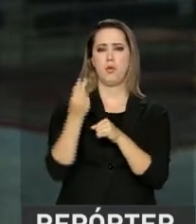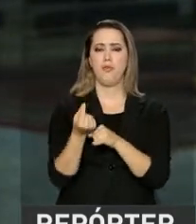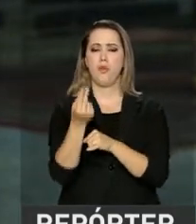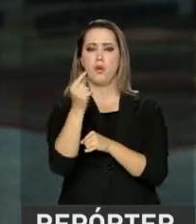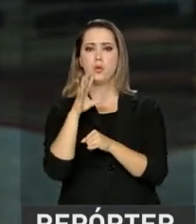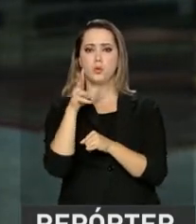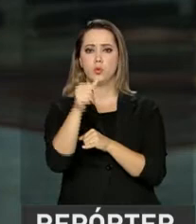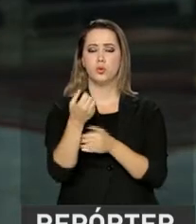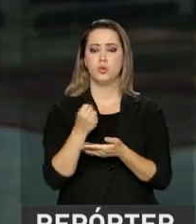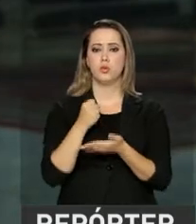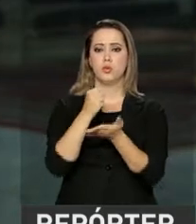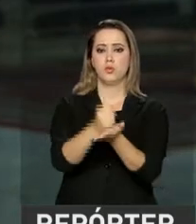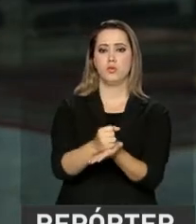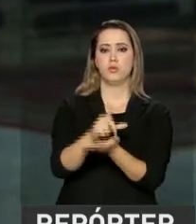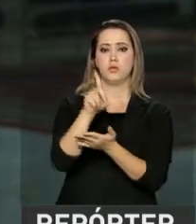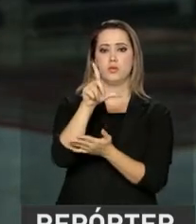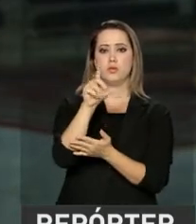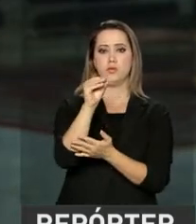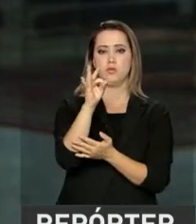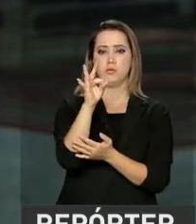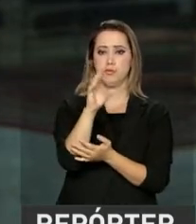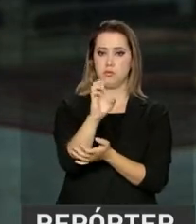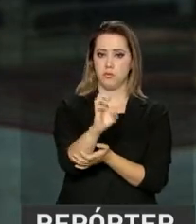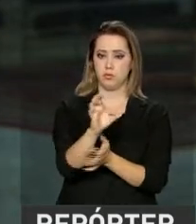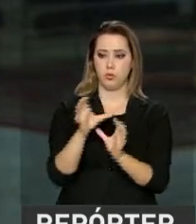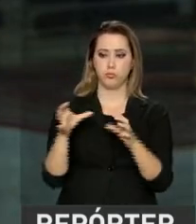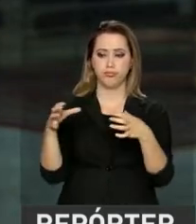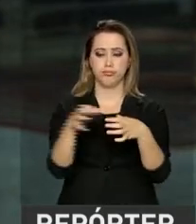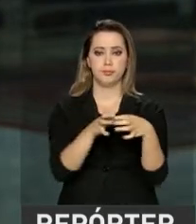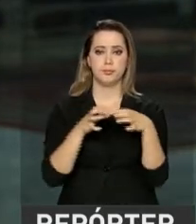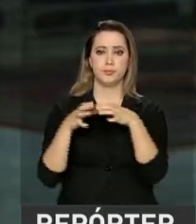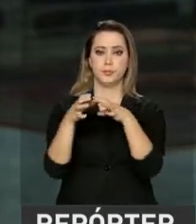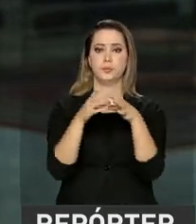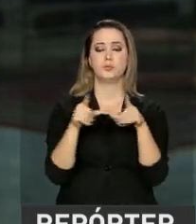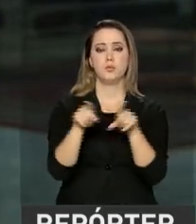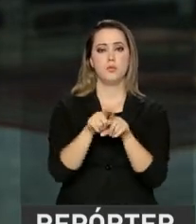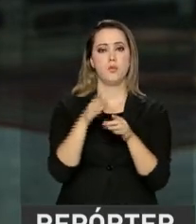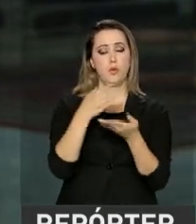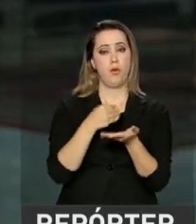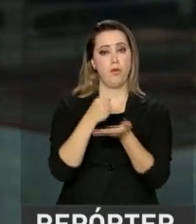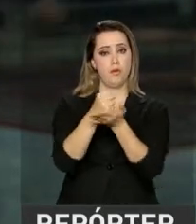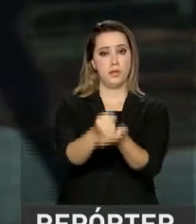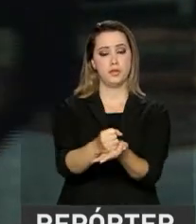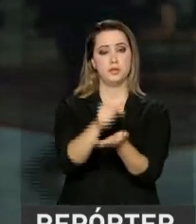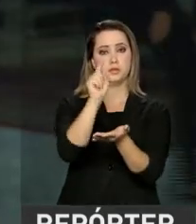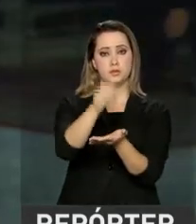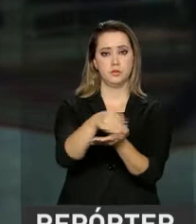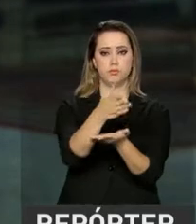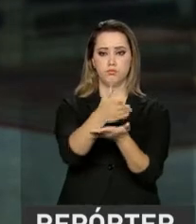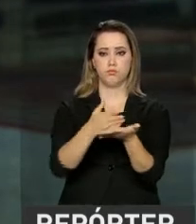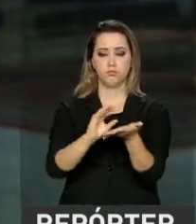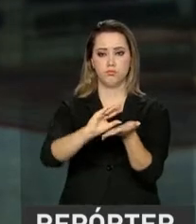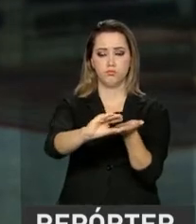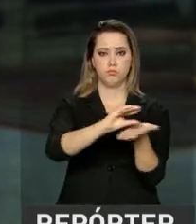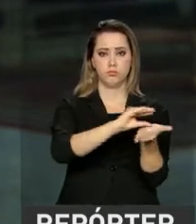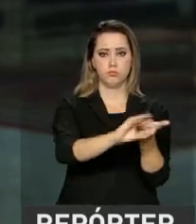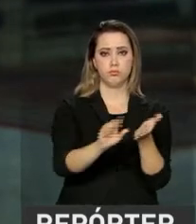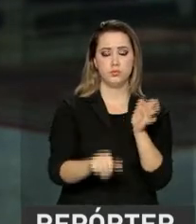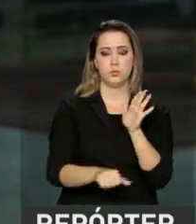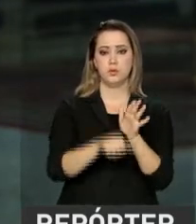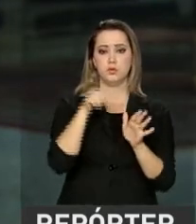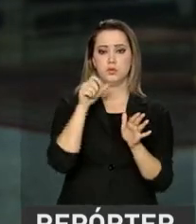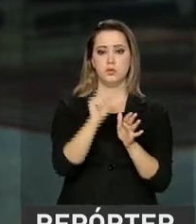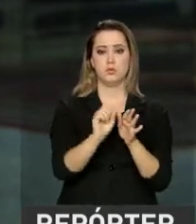total ofertado por lote. A capacidade do satélite a ser cedida às empresas será dividida em dois lotes. O